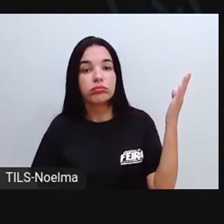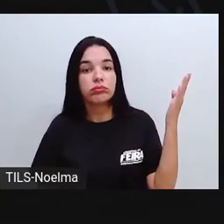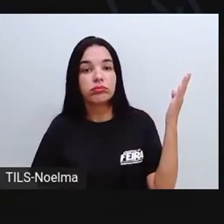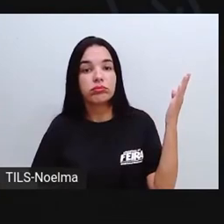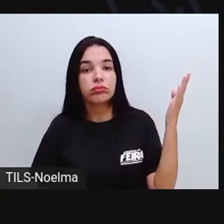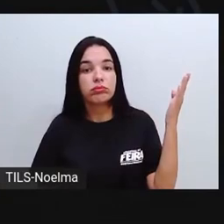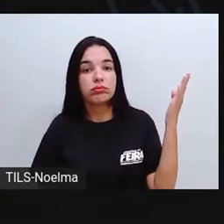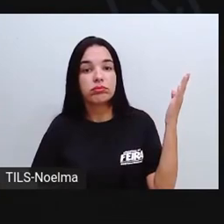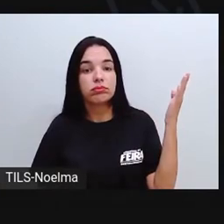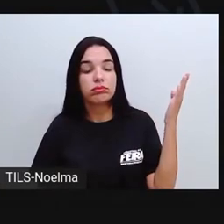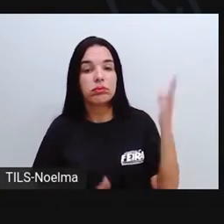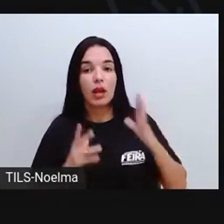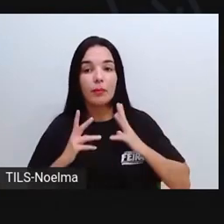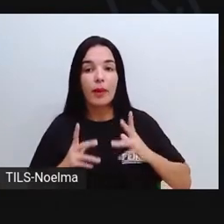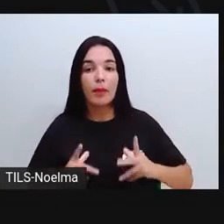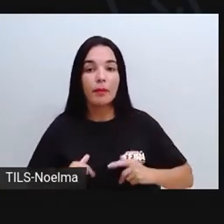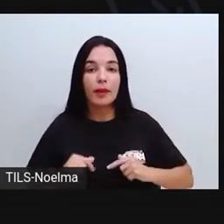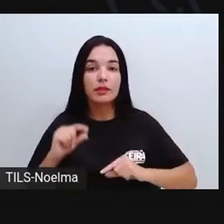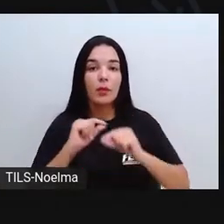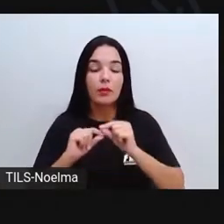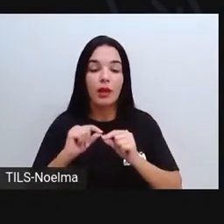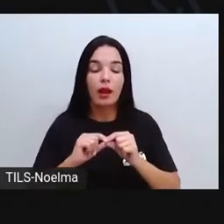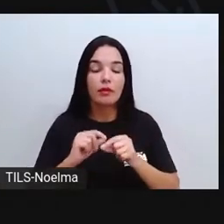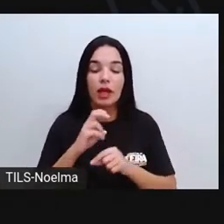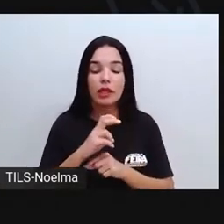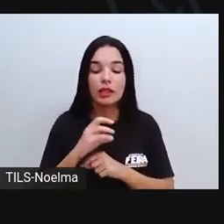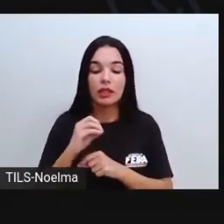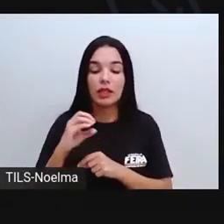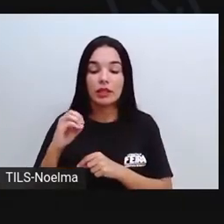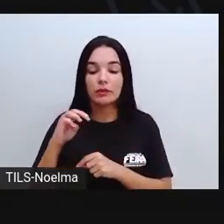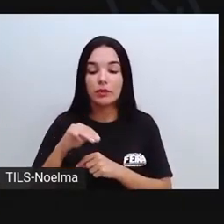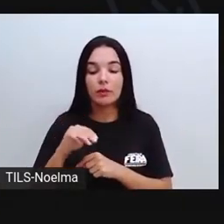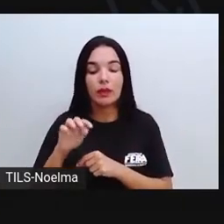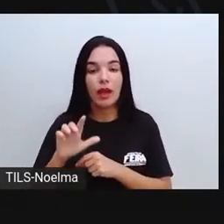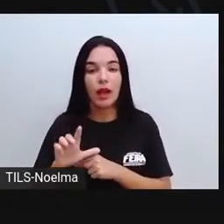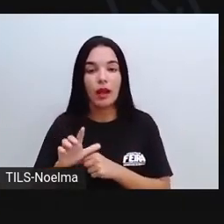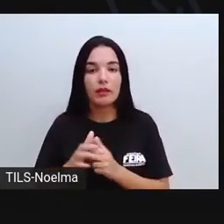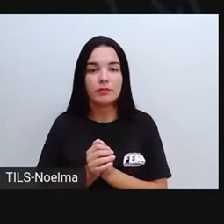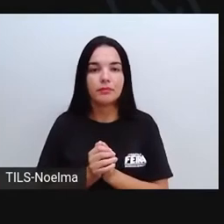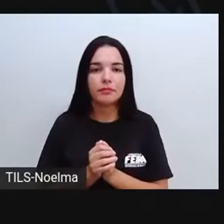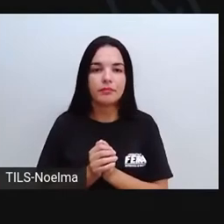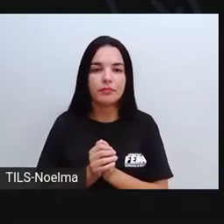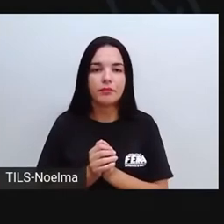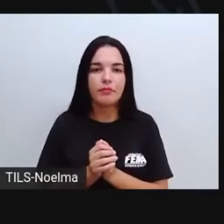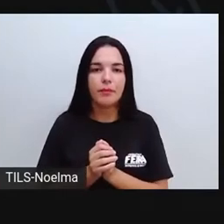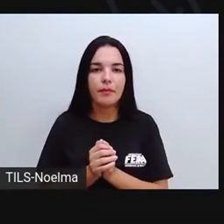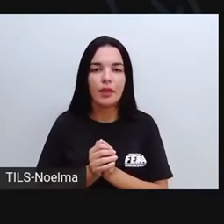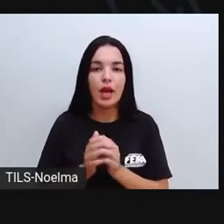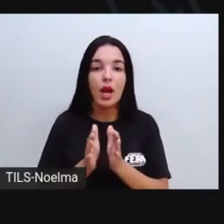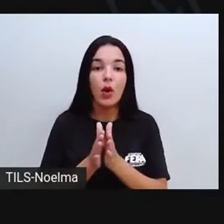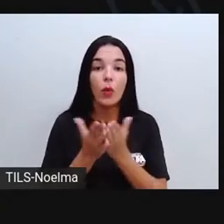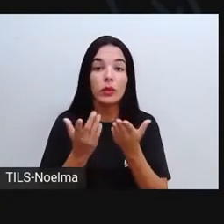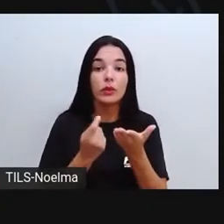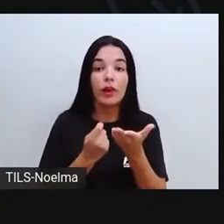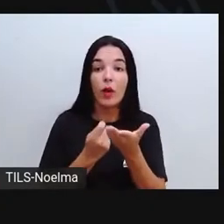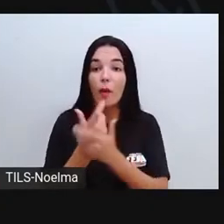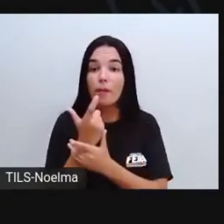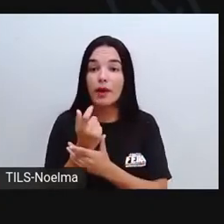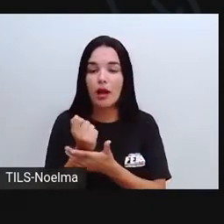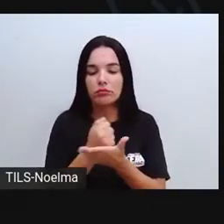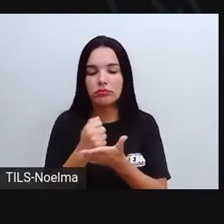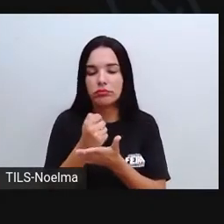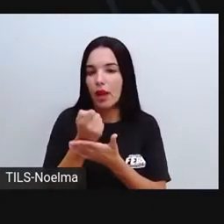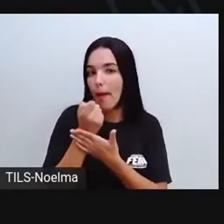tem 500 ml né desse produto quando a gente vai comprar um remédio